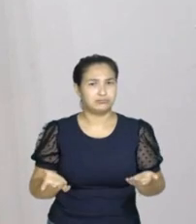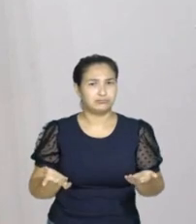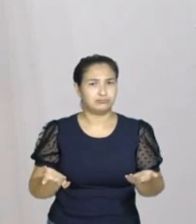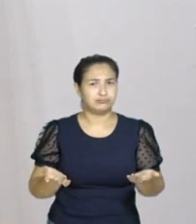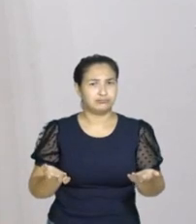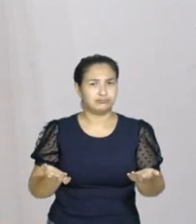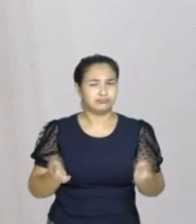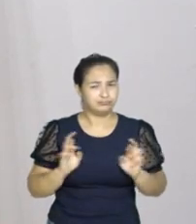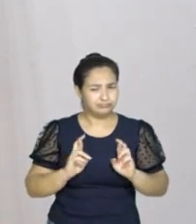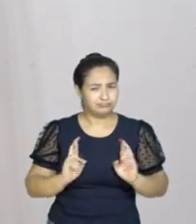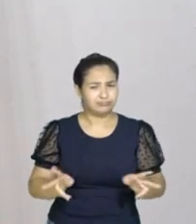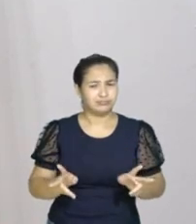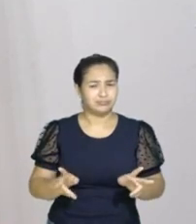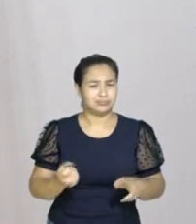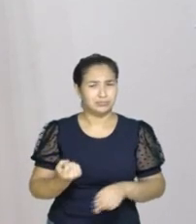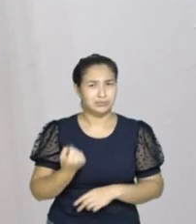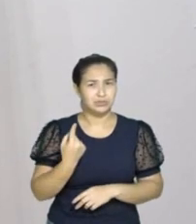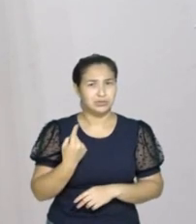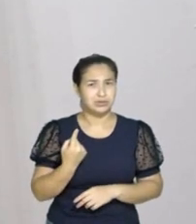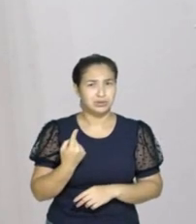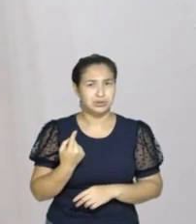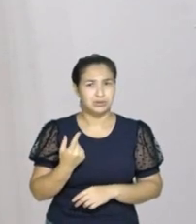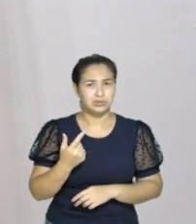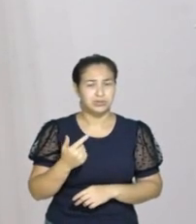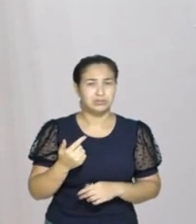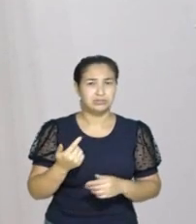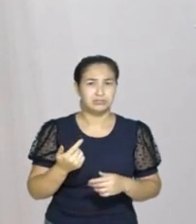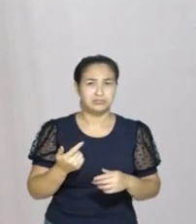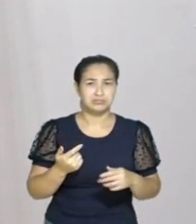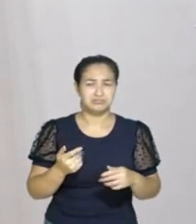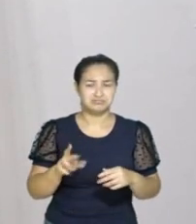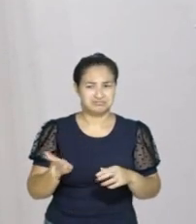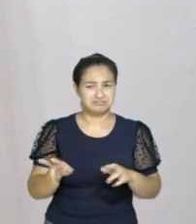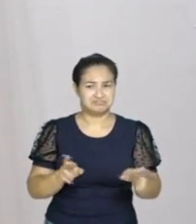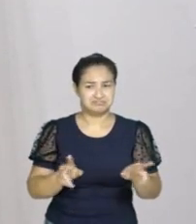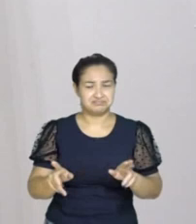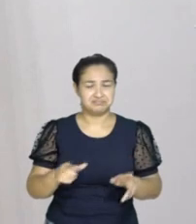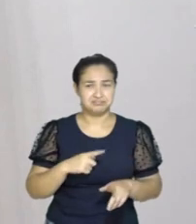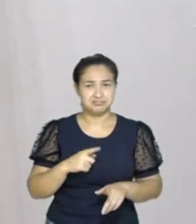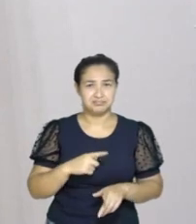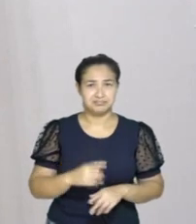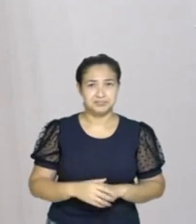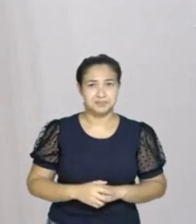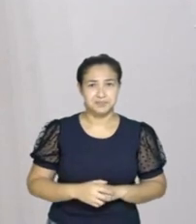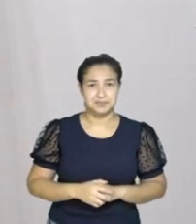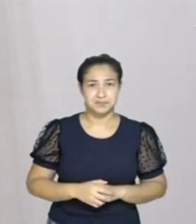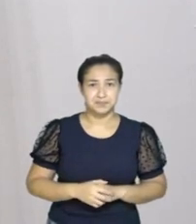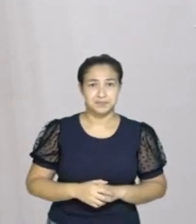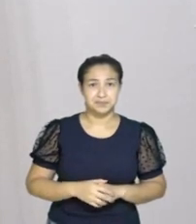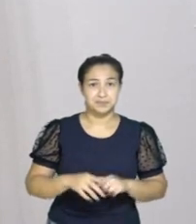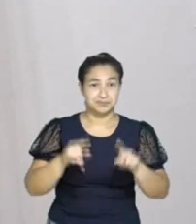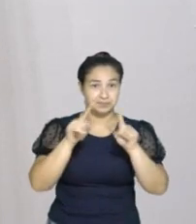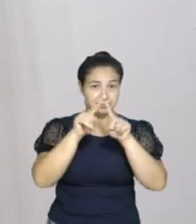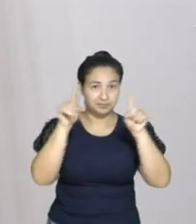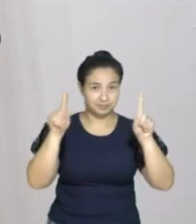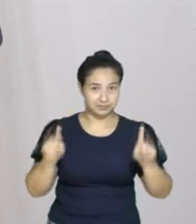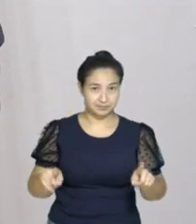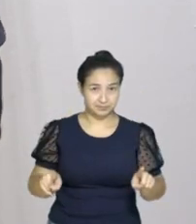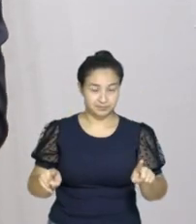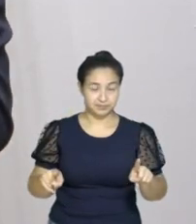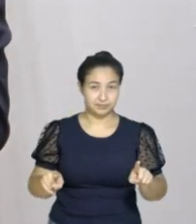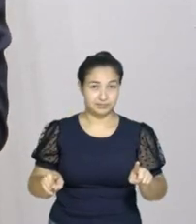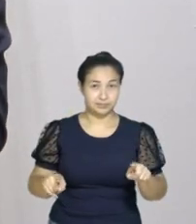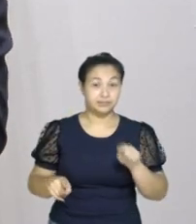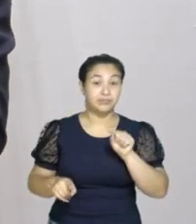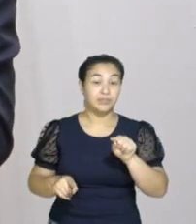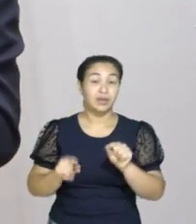de 7 mil reais de uma secretaria para outra o servidor o